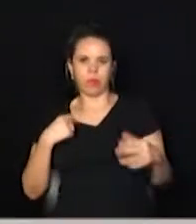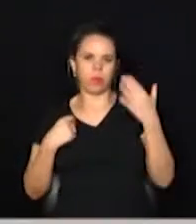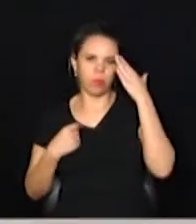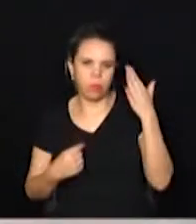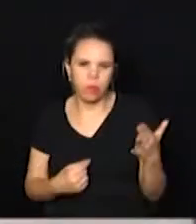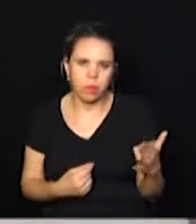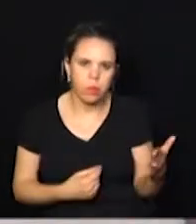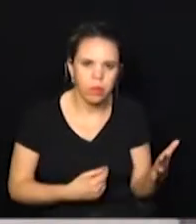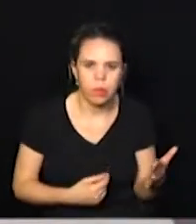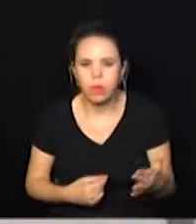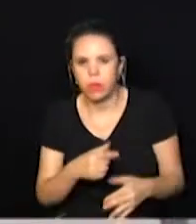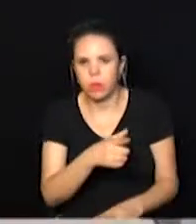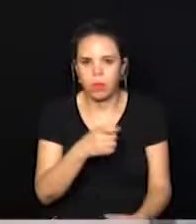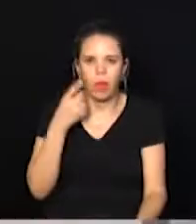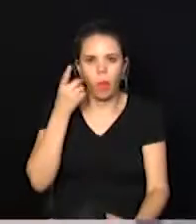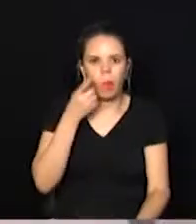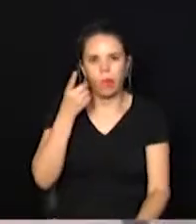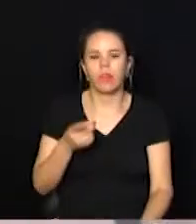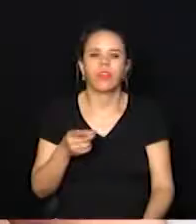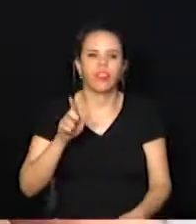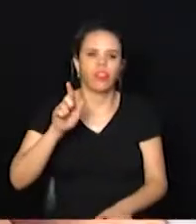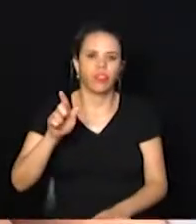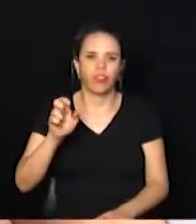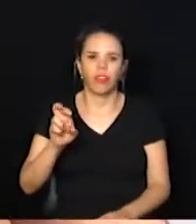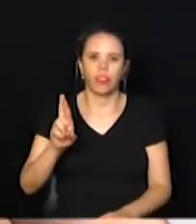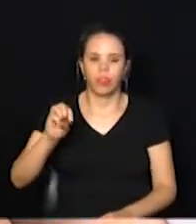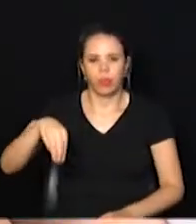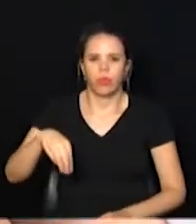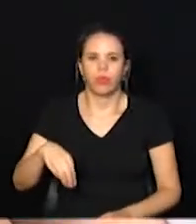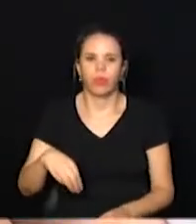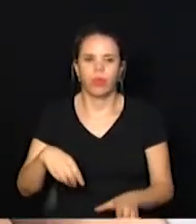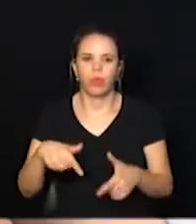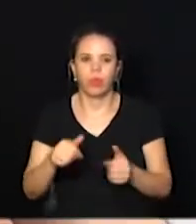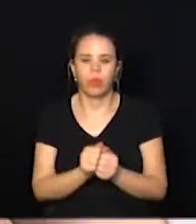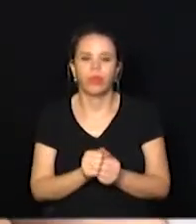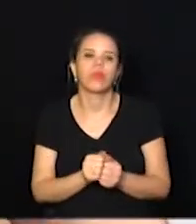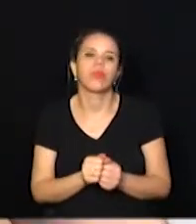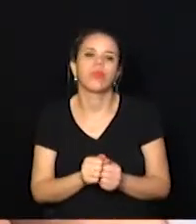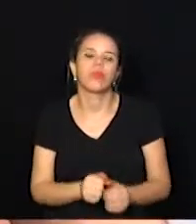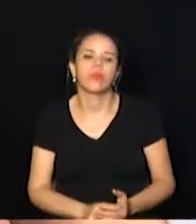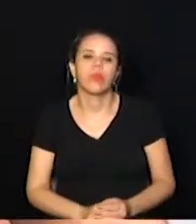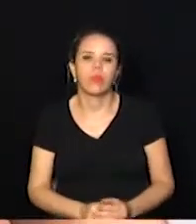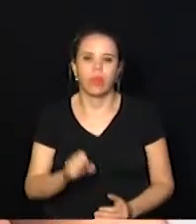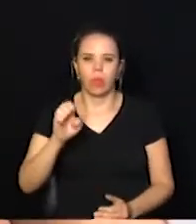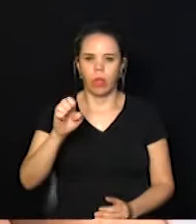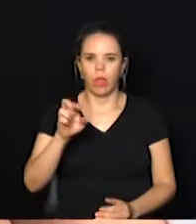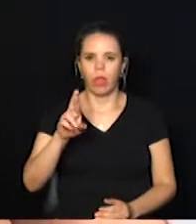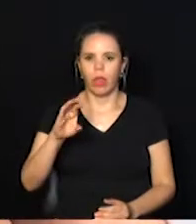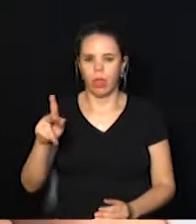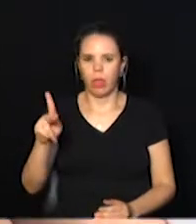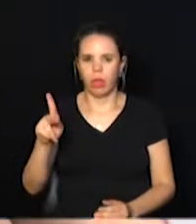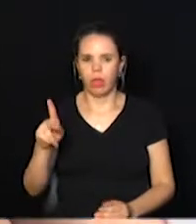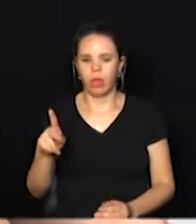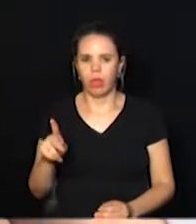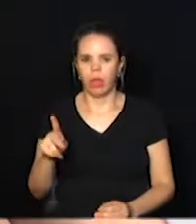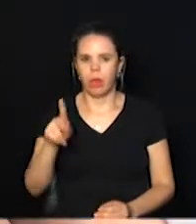agradecer o ex-deputado Gerson Bittencourt por estar acompanhando essa atividade conosco, o Eric também Bolzan, o